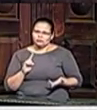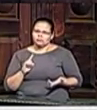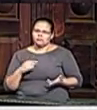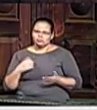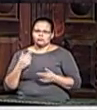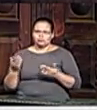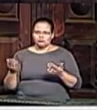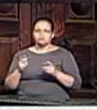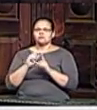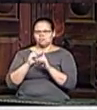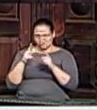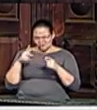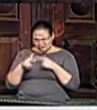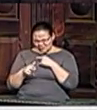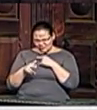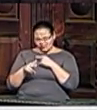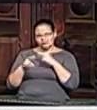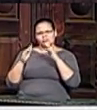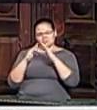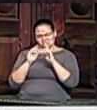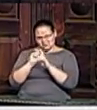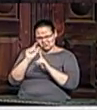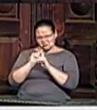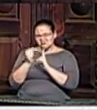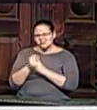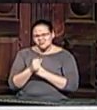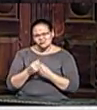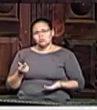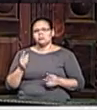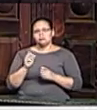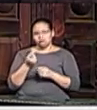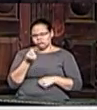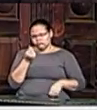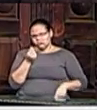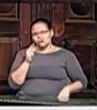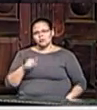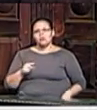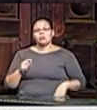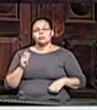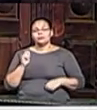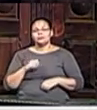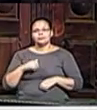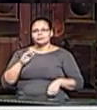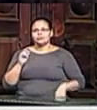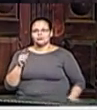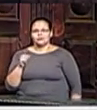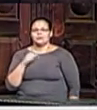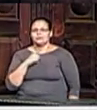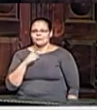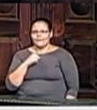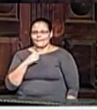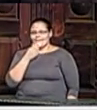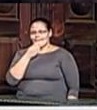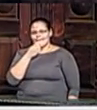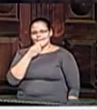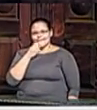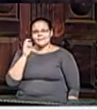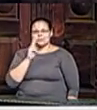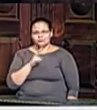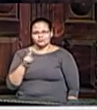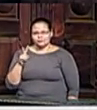construído pelas pessoas que tinham o maior interesse exatamente nessa questão, desse assunto. Então, eu lamento